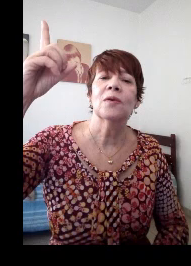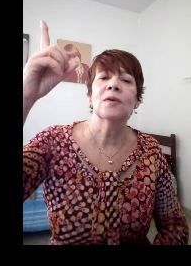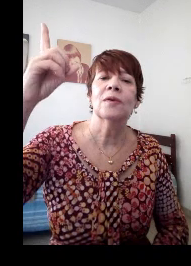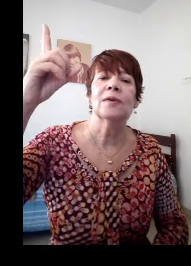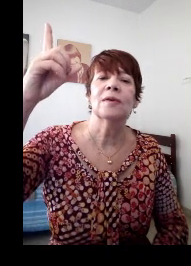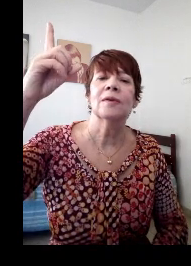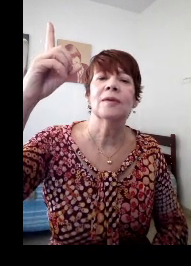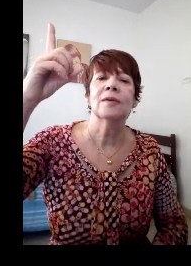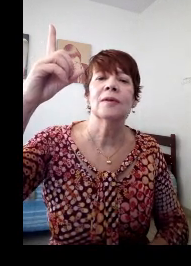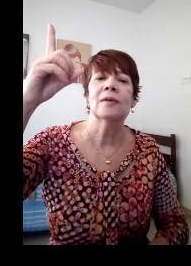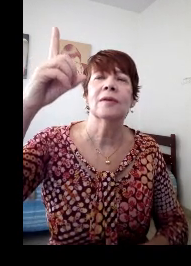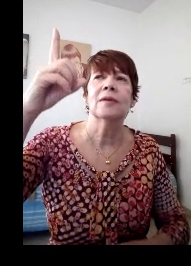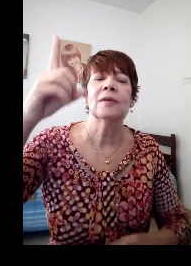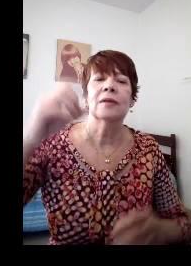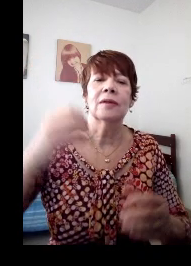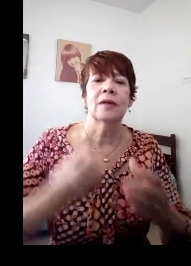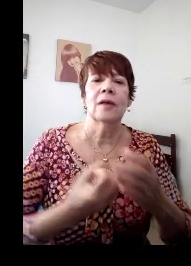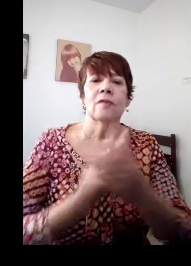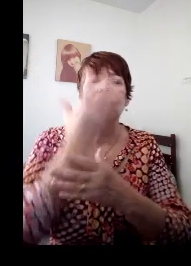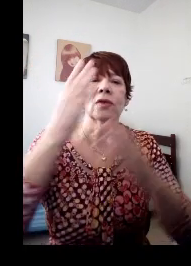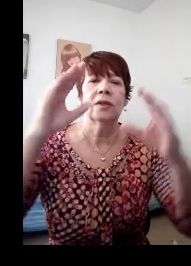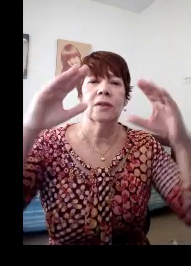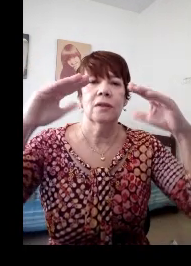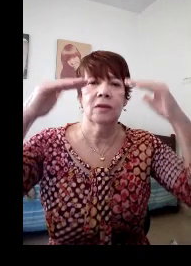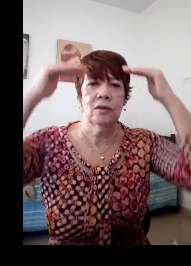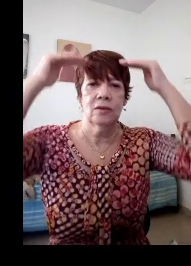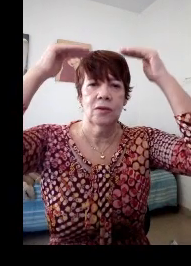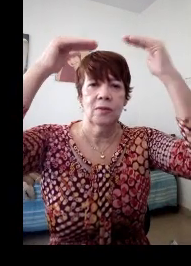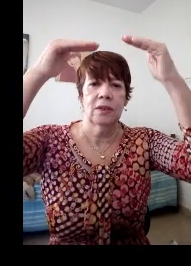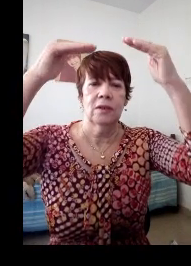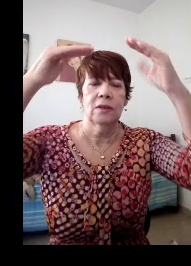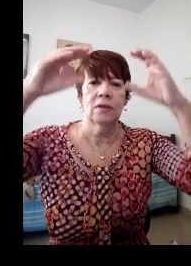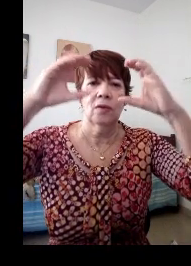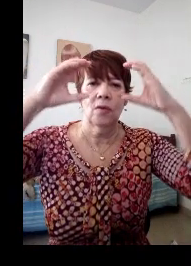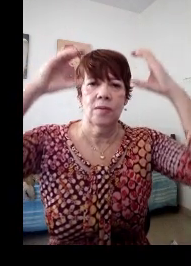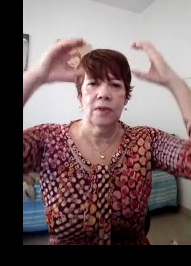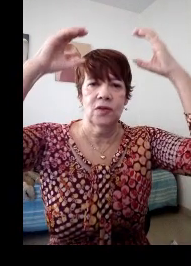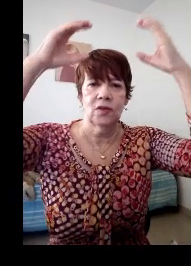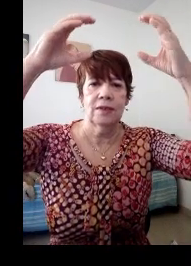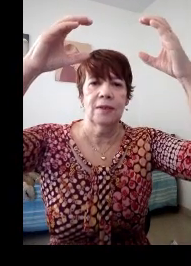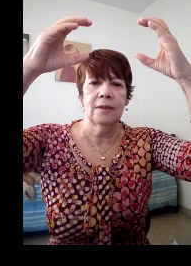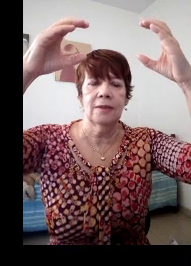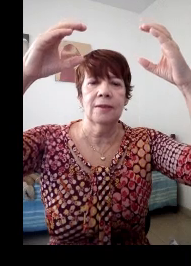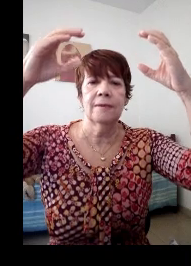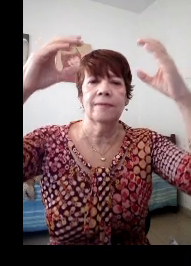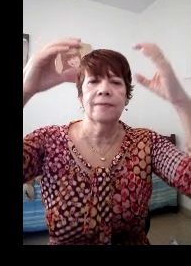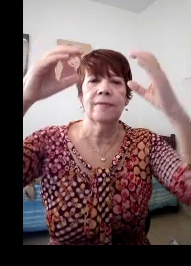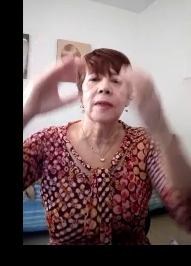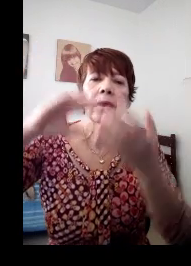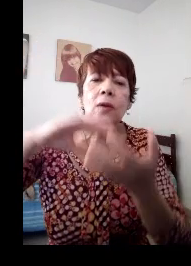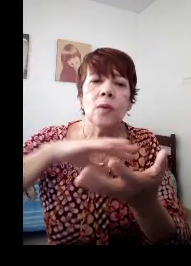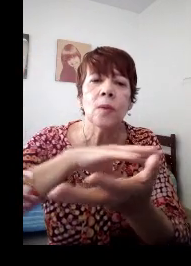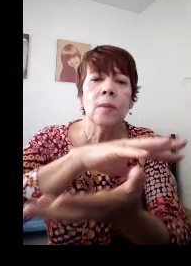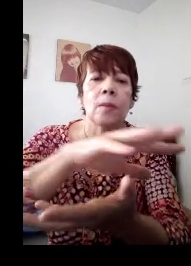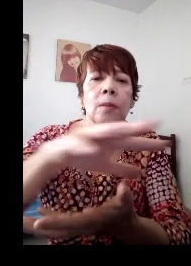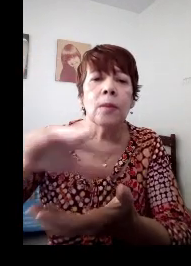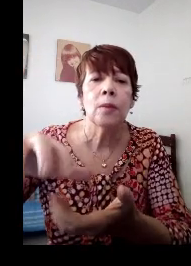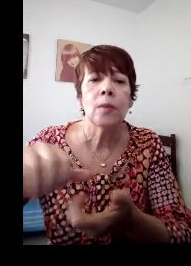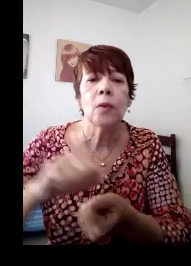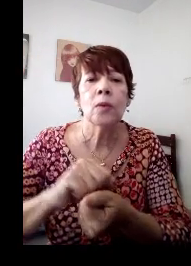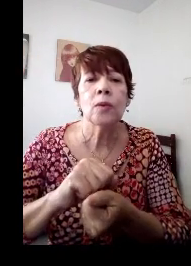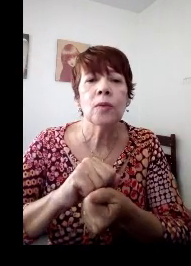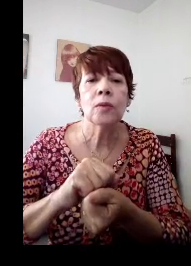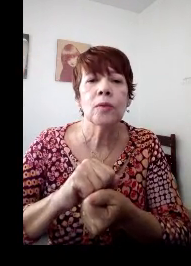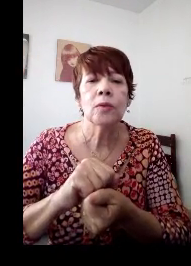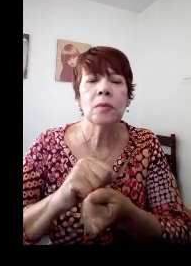Deus é a fonte da nossa obediência, né? Deus é a fonte da nossa obediência. E o mundo,